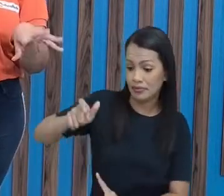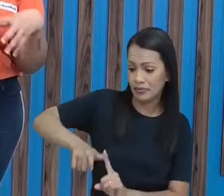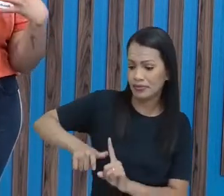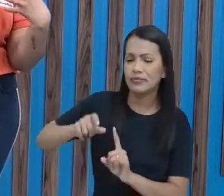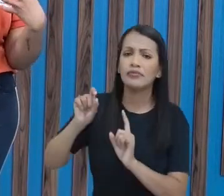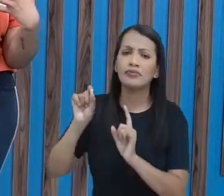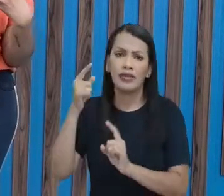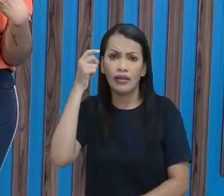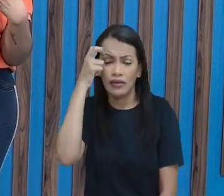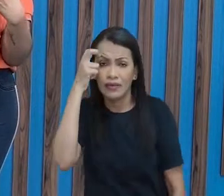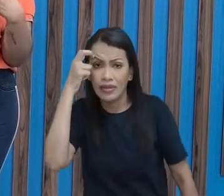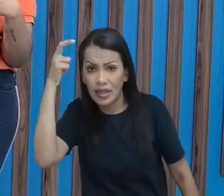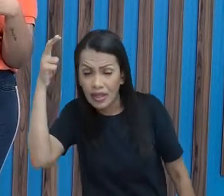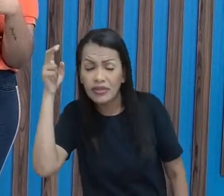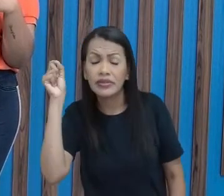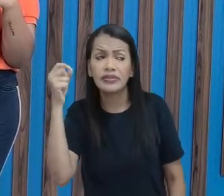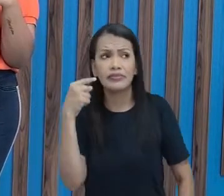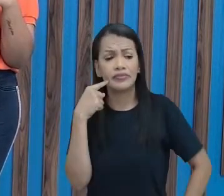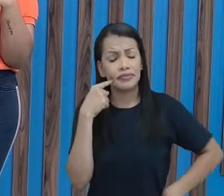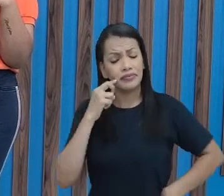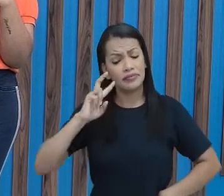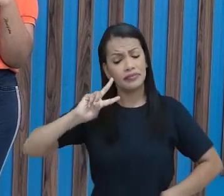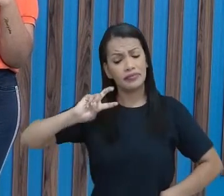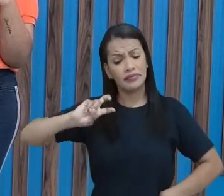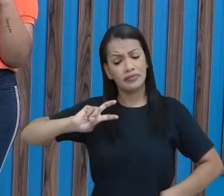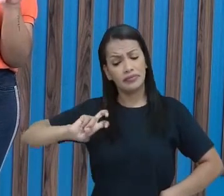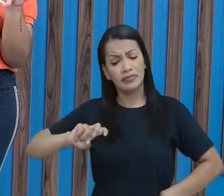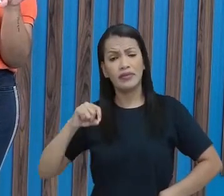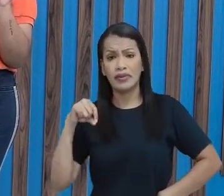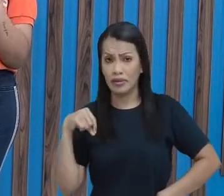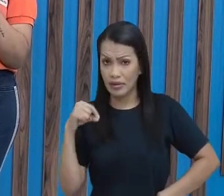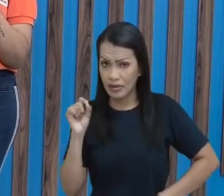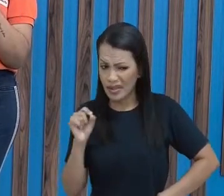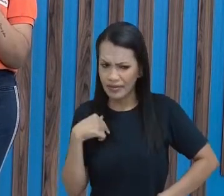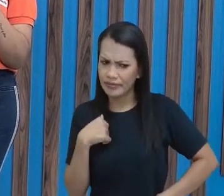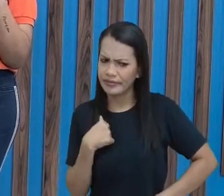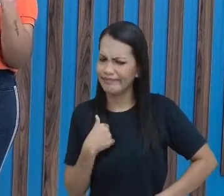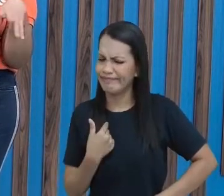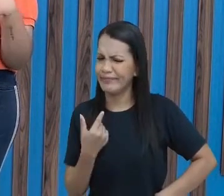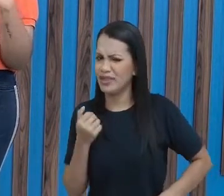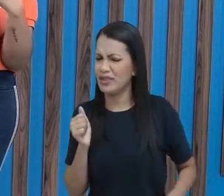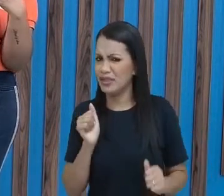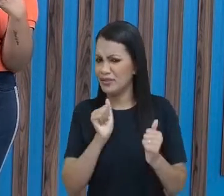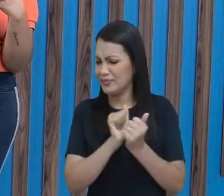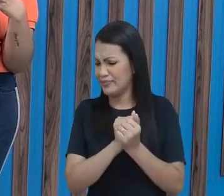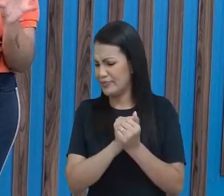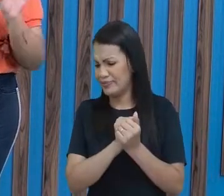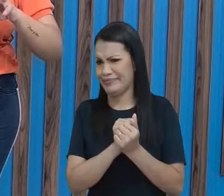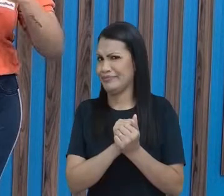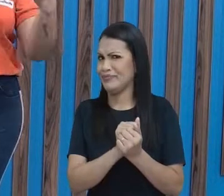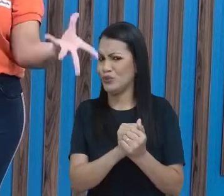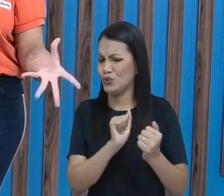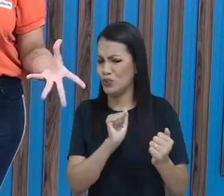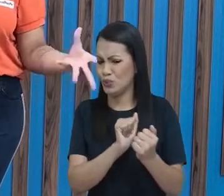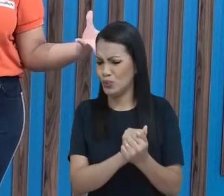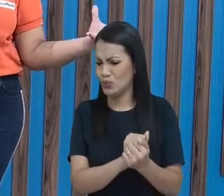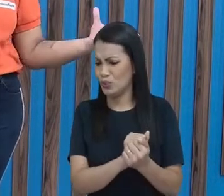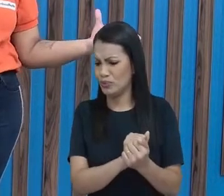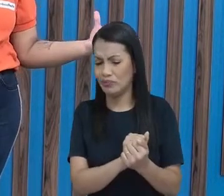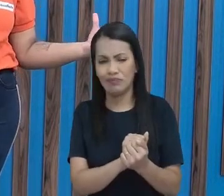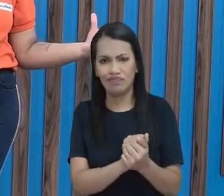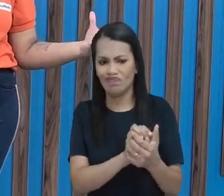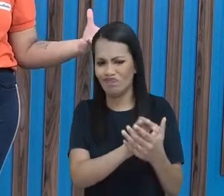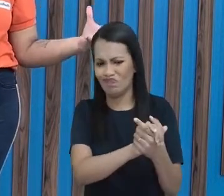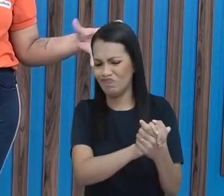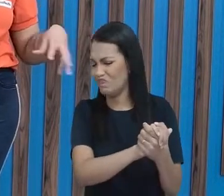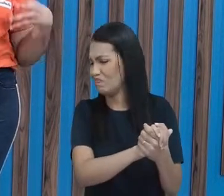ela é muito inteligente sobre si e ela consegue perceber que, ó, não tá dando não. Eu preciso ir atrás da minha felicidade e hoje ela não depende de